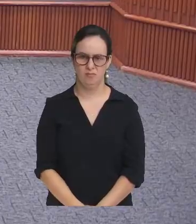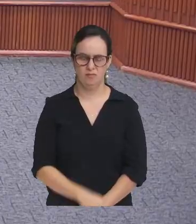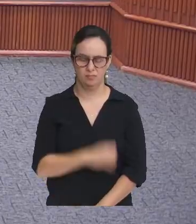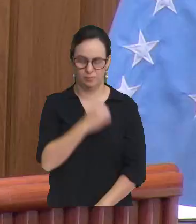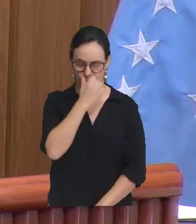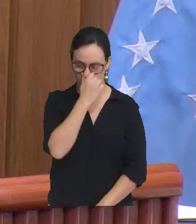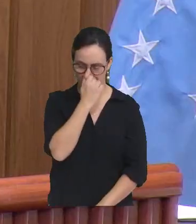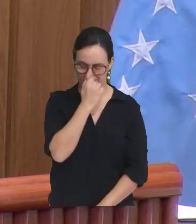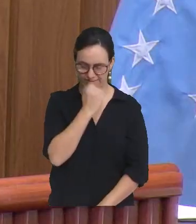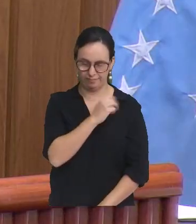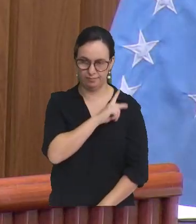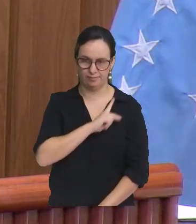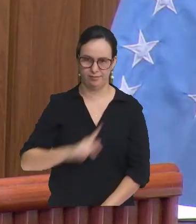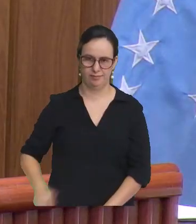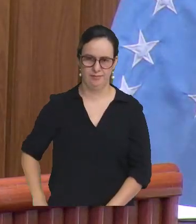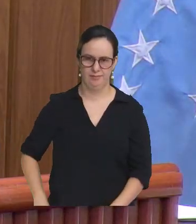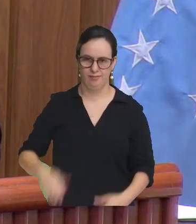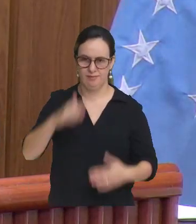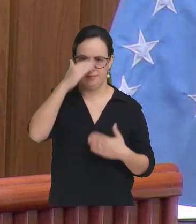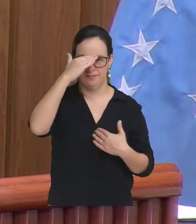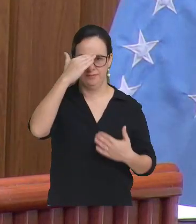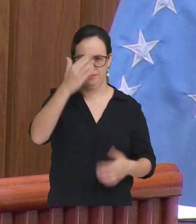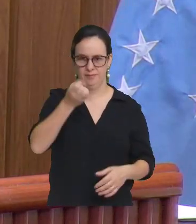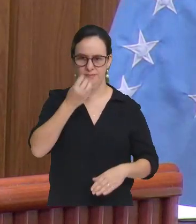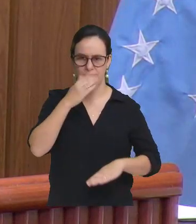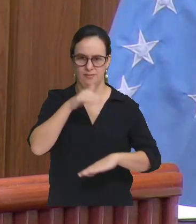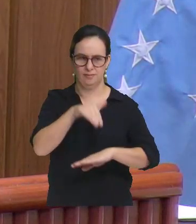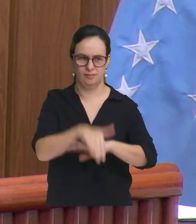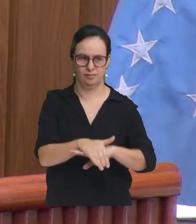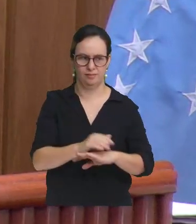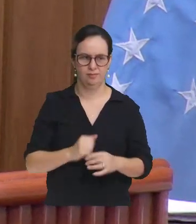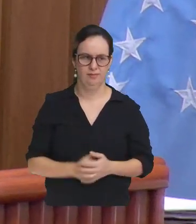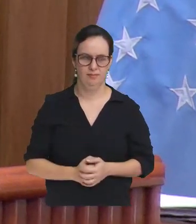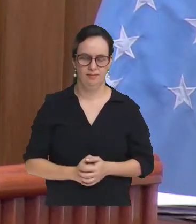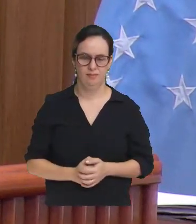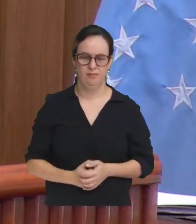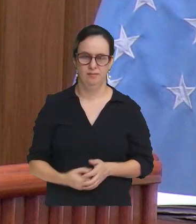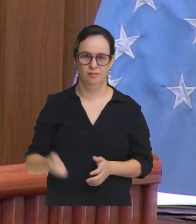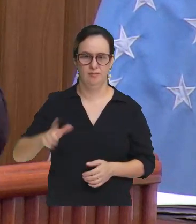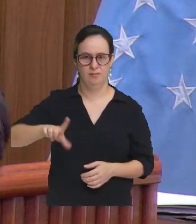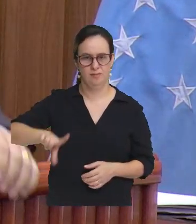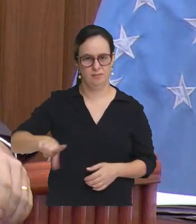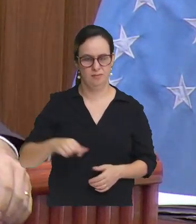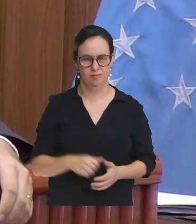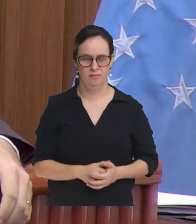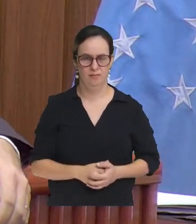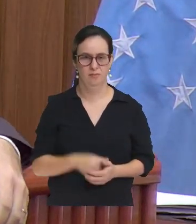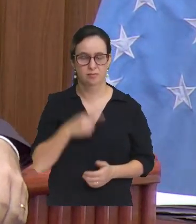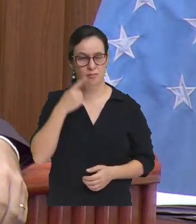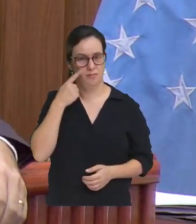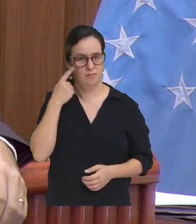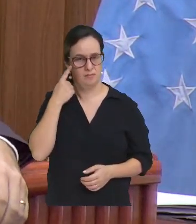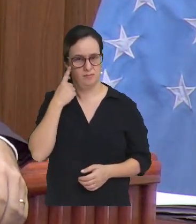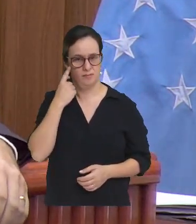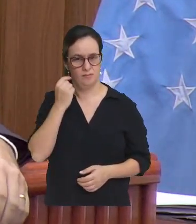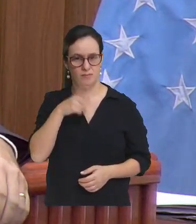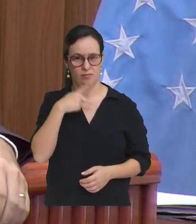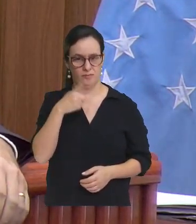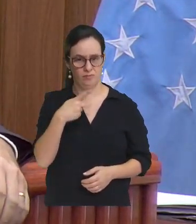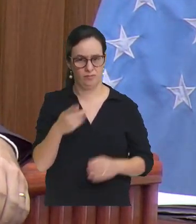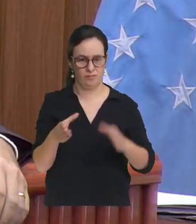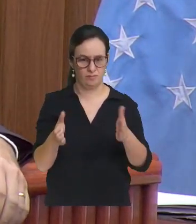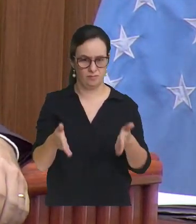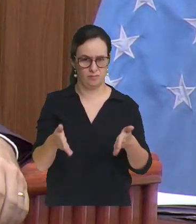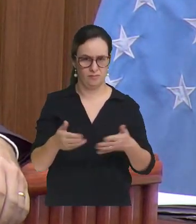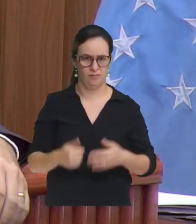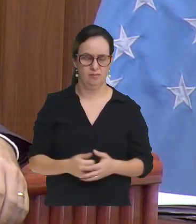Presidente, obrigado. Mais uma vez, boa noite. Boa noite ao público aqui presente. E eu gostaria de usar esse espaço agora para me direcionar